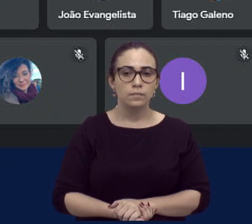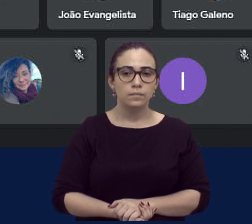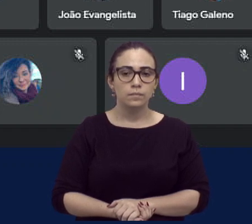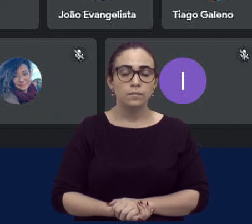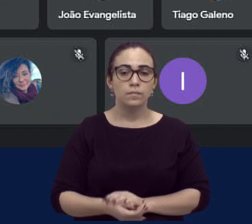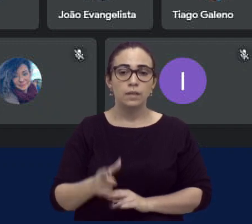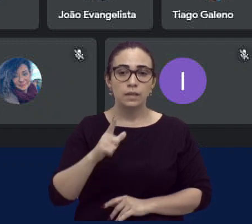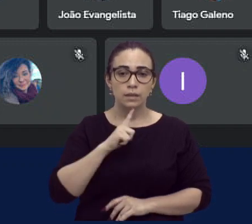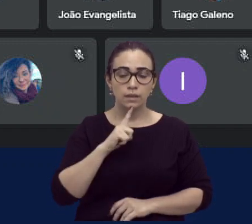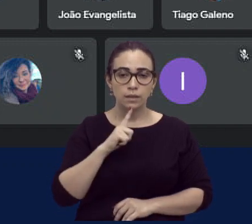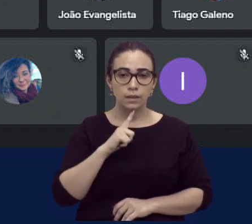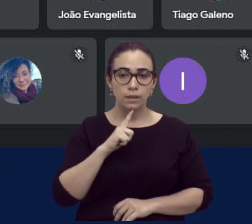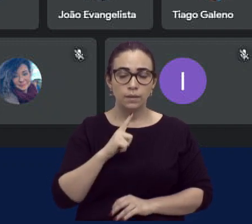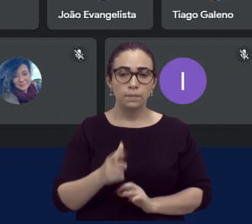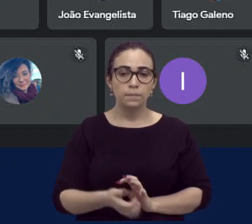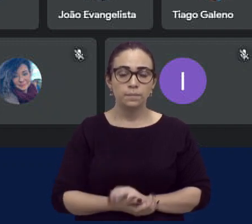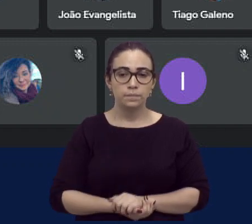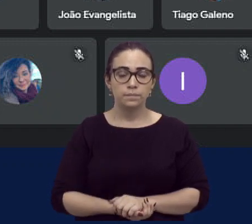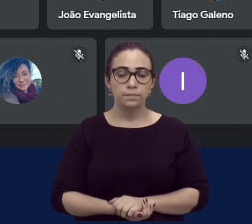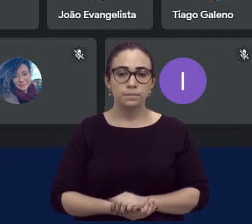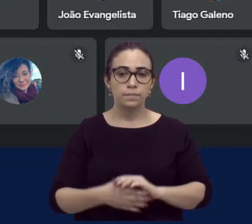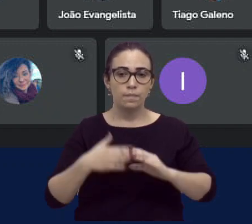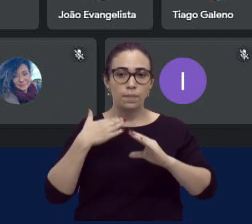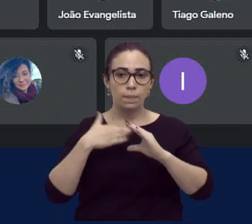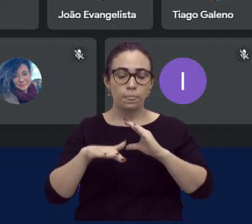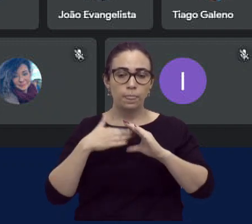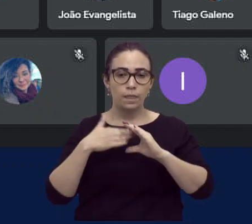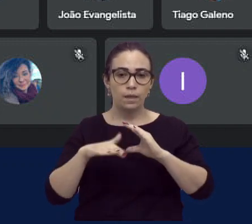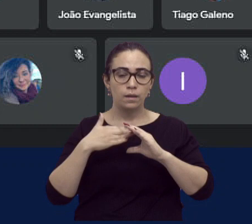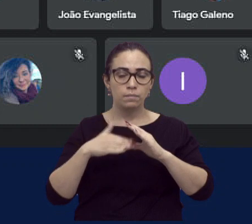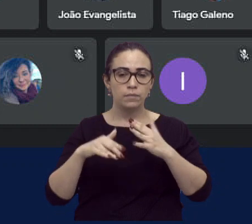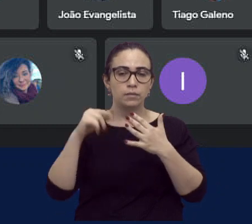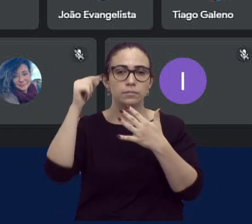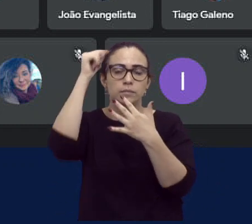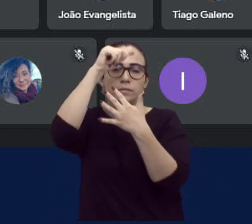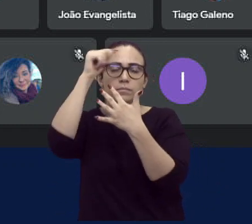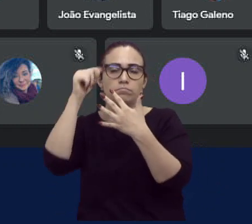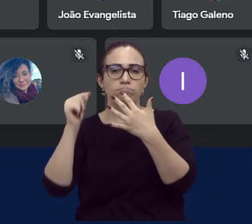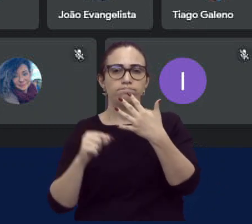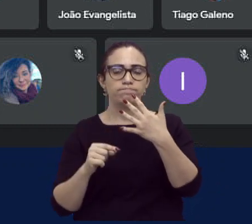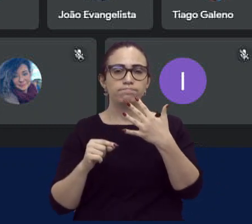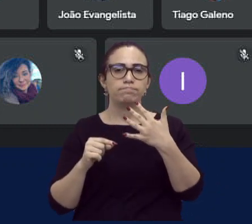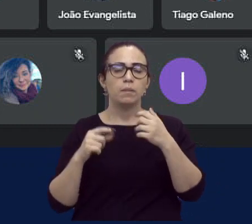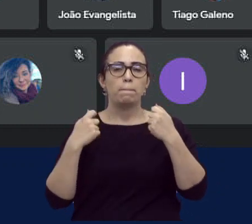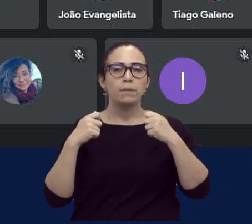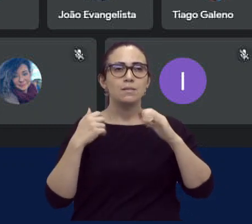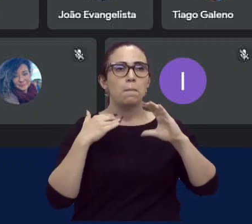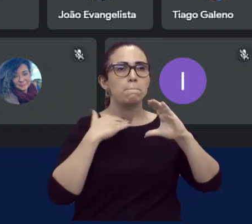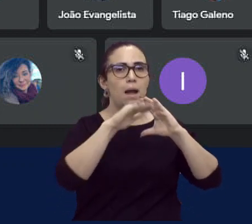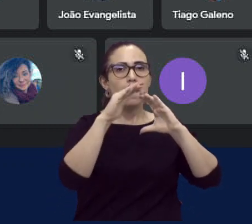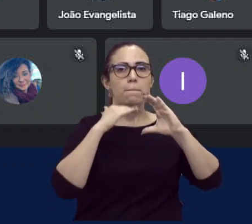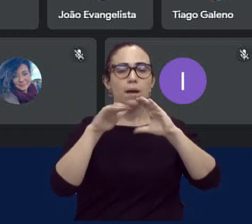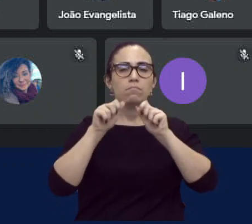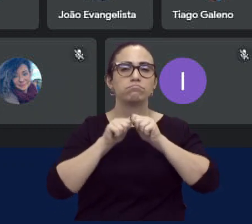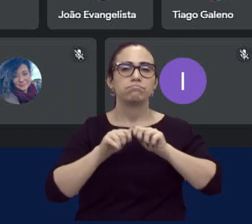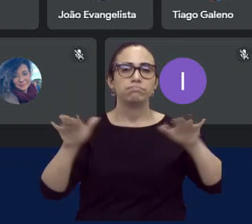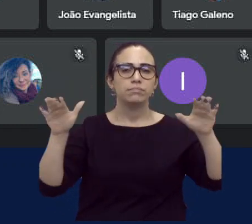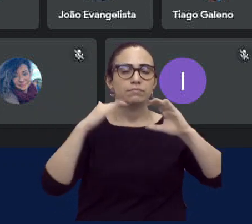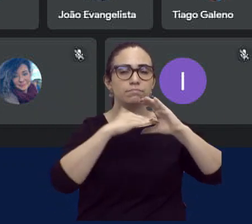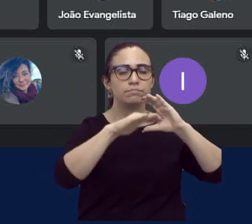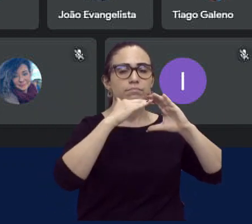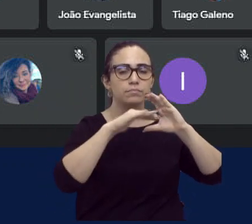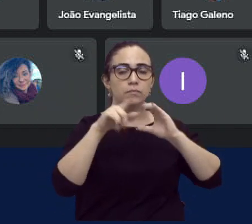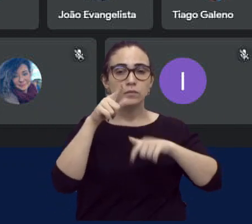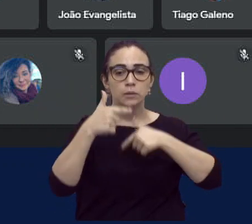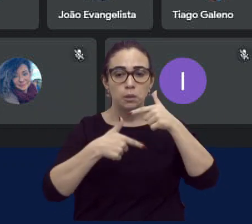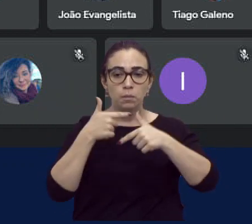uma rede de e-mails desse grupo de trabalho que você precisa enviar uma comunicação. E você trabalha